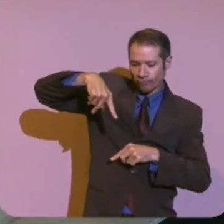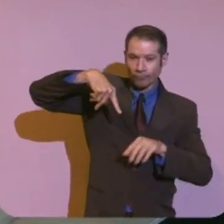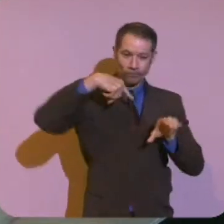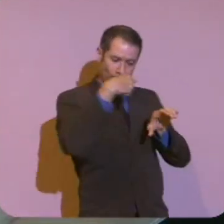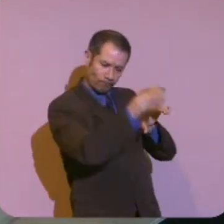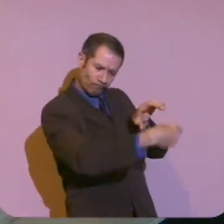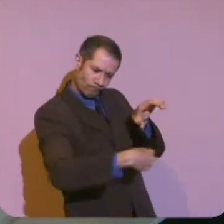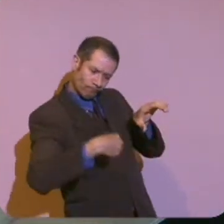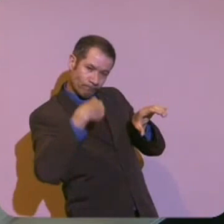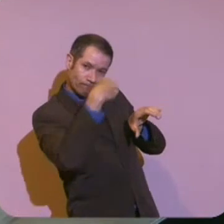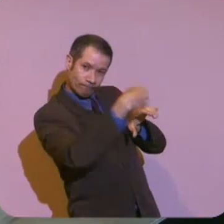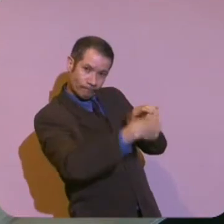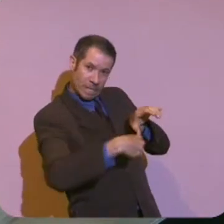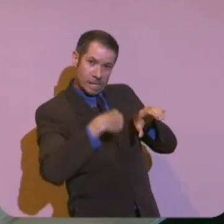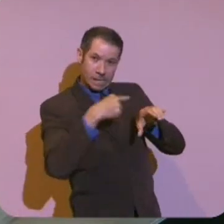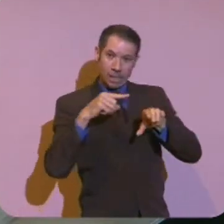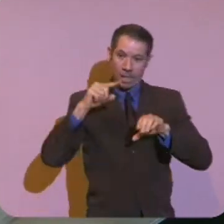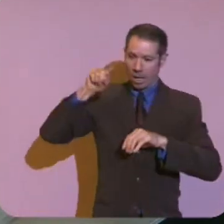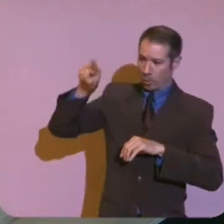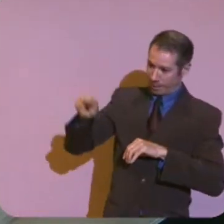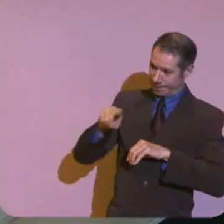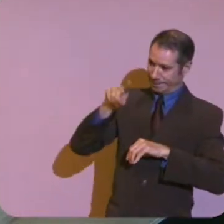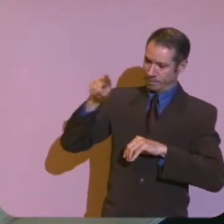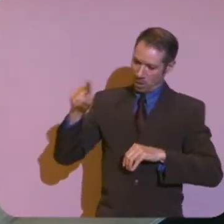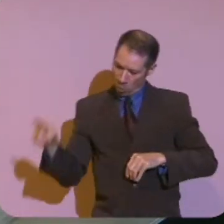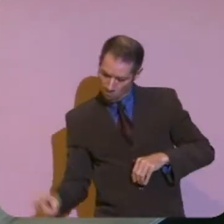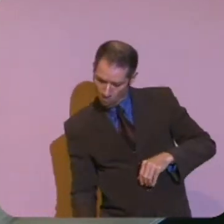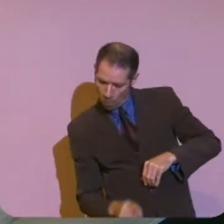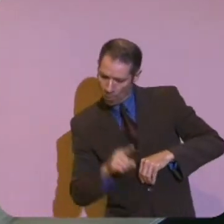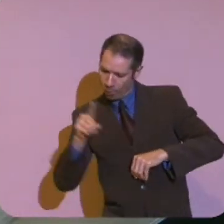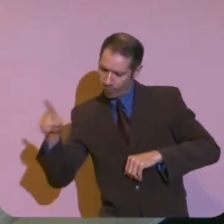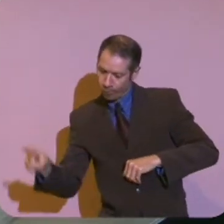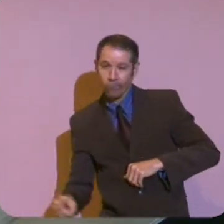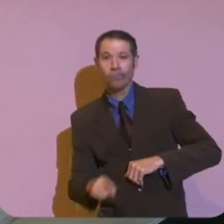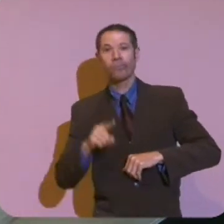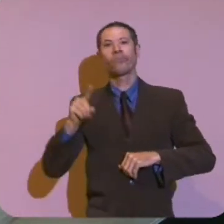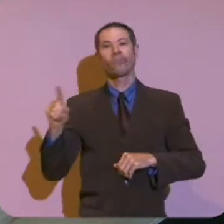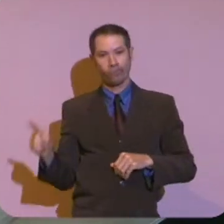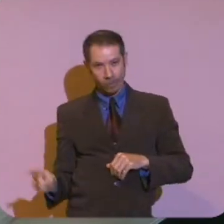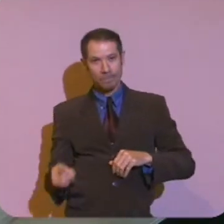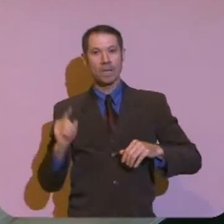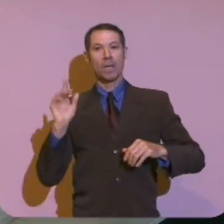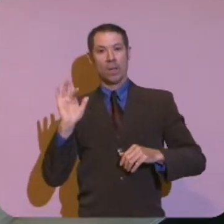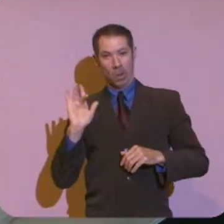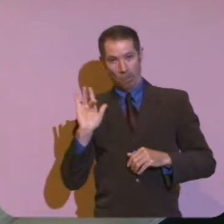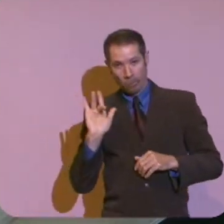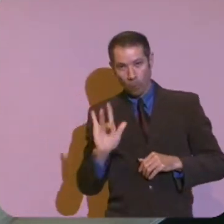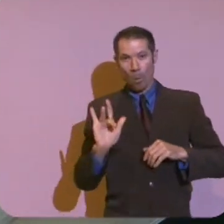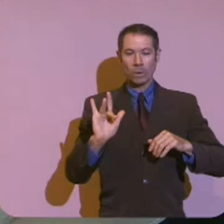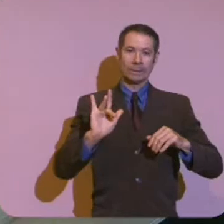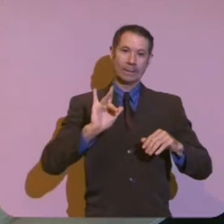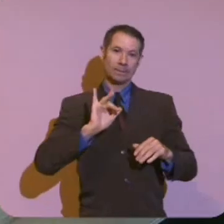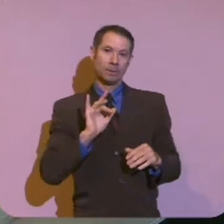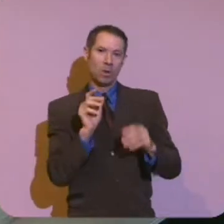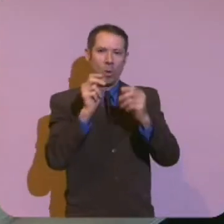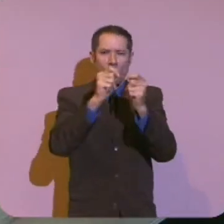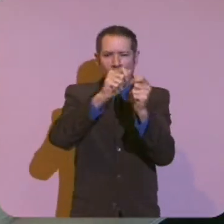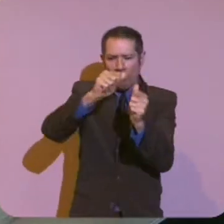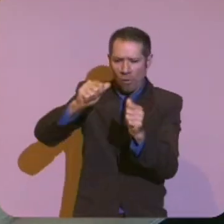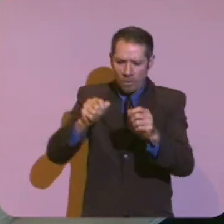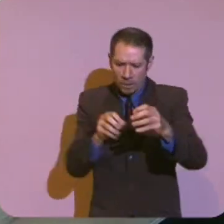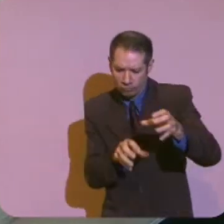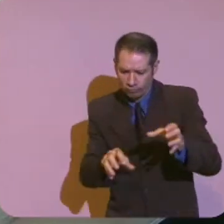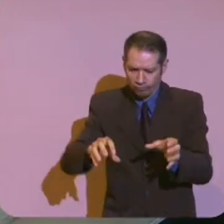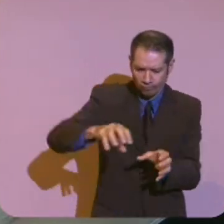e daí tinha uma roda menor em cima, e aí então ele ia com o toque das suas mãos dando forma